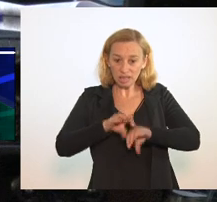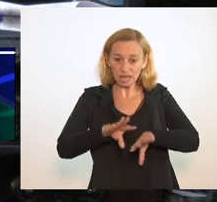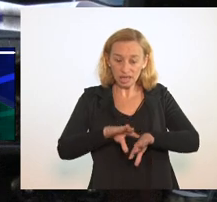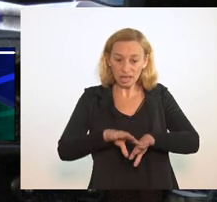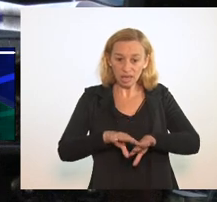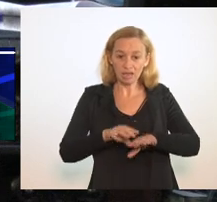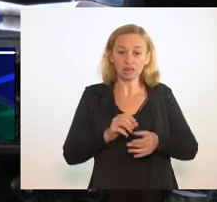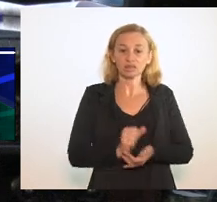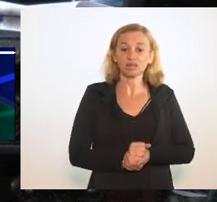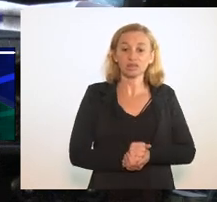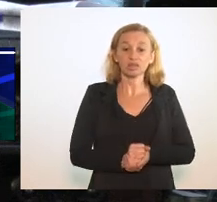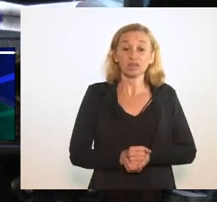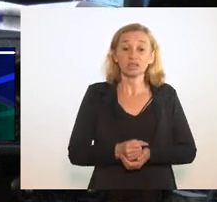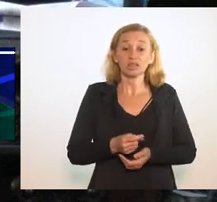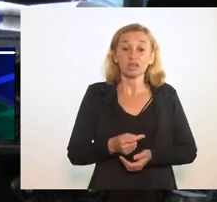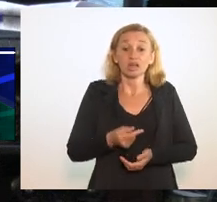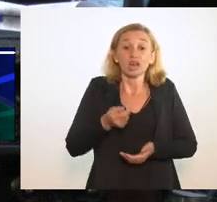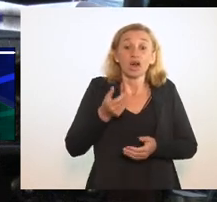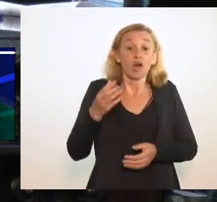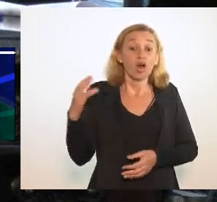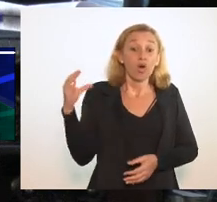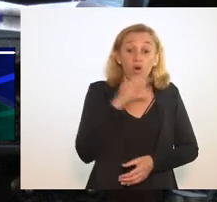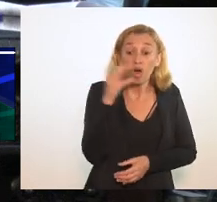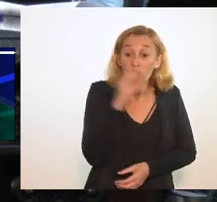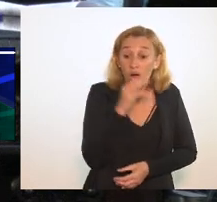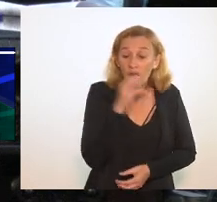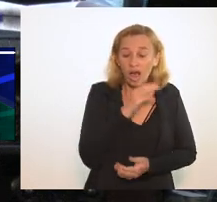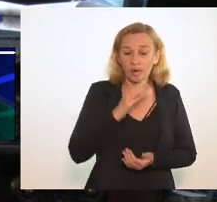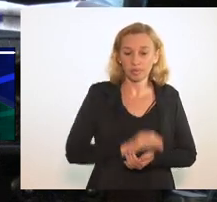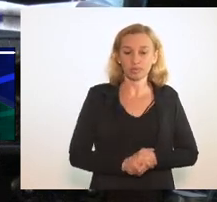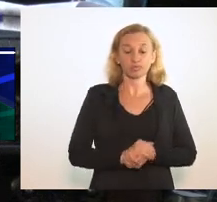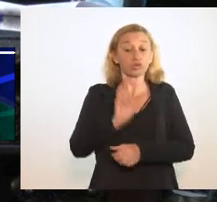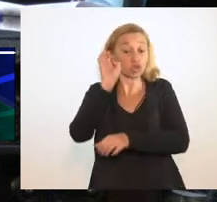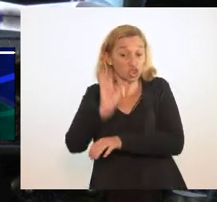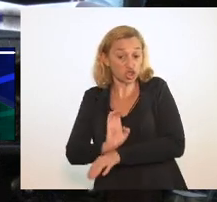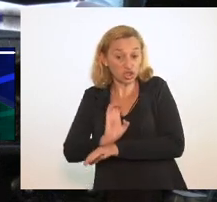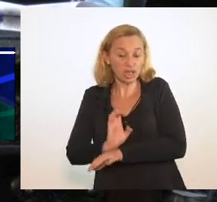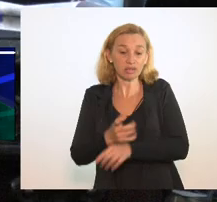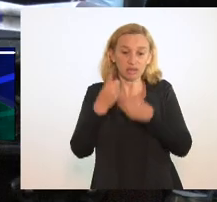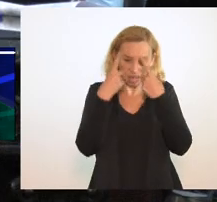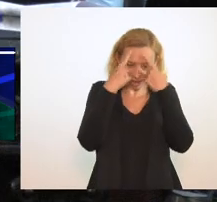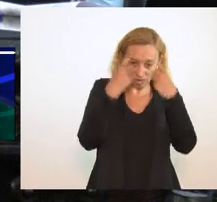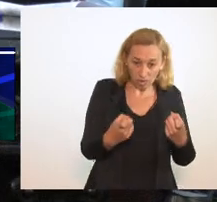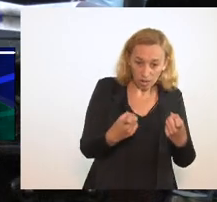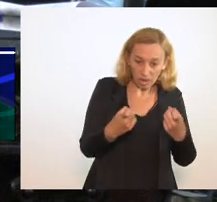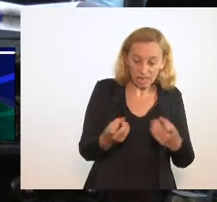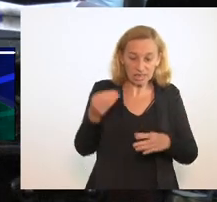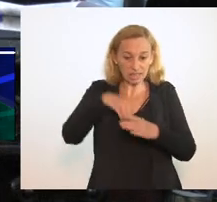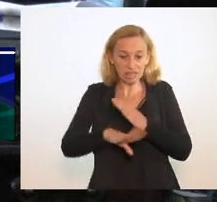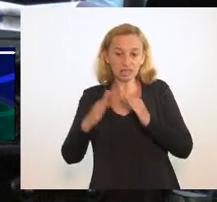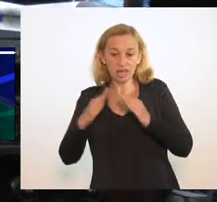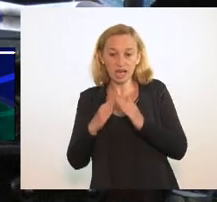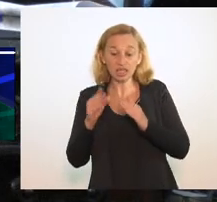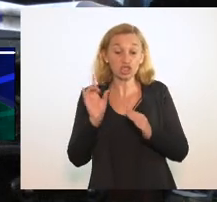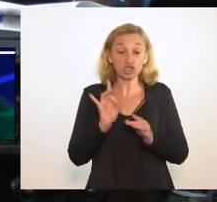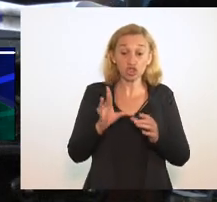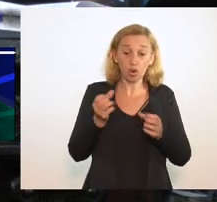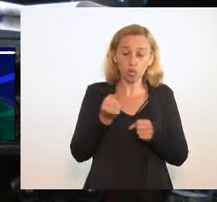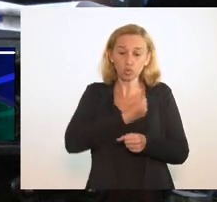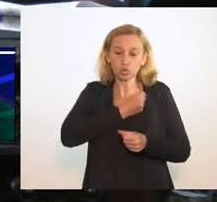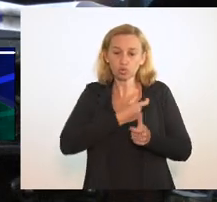demanda urgente. Num estado em que a violência doméstica só aumenta,